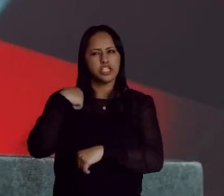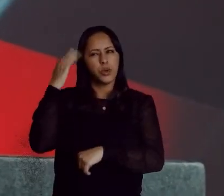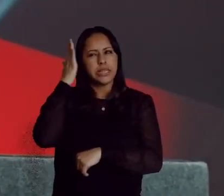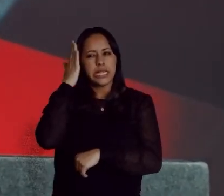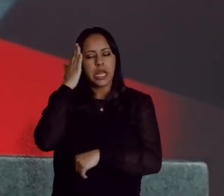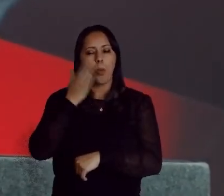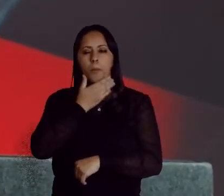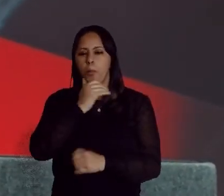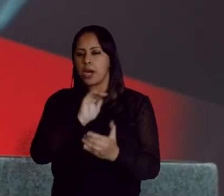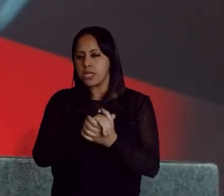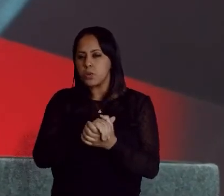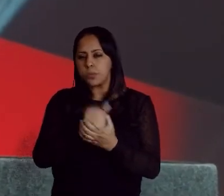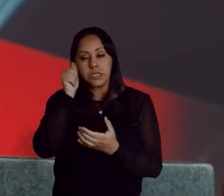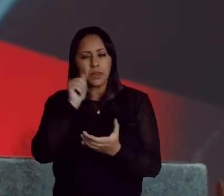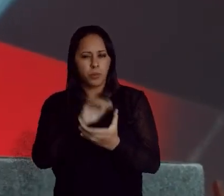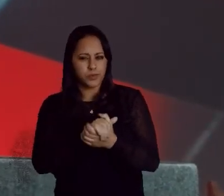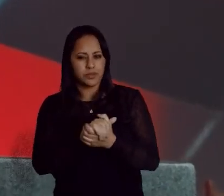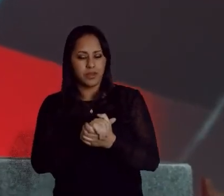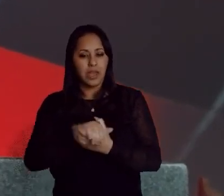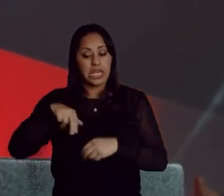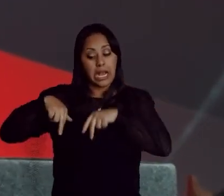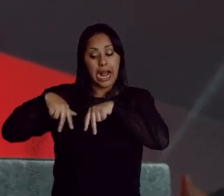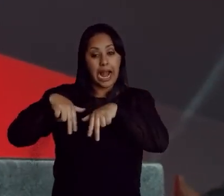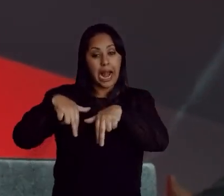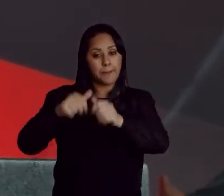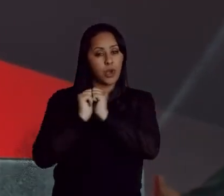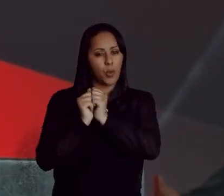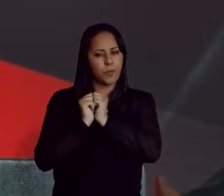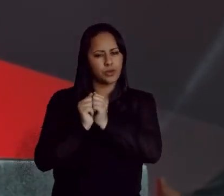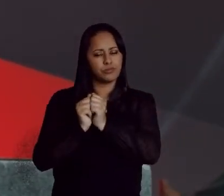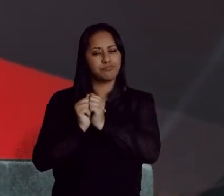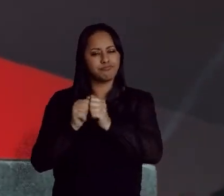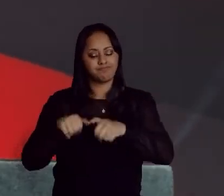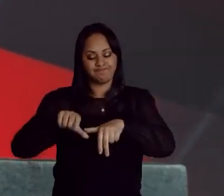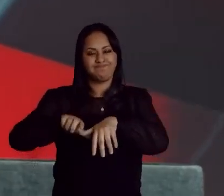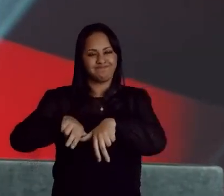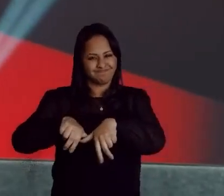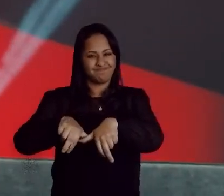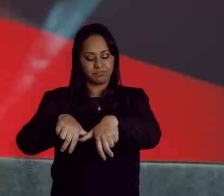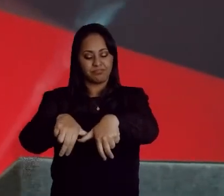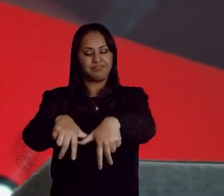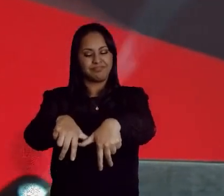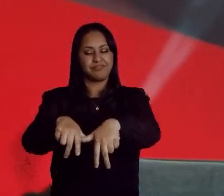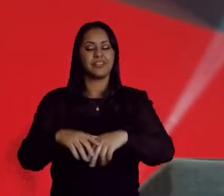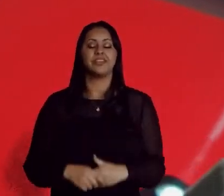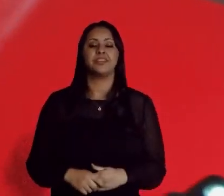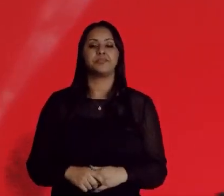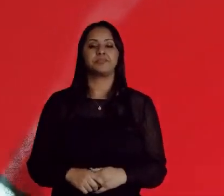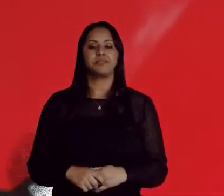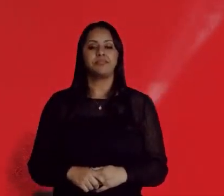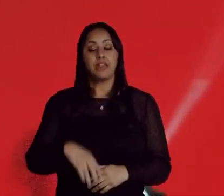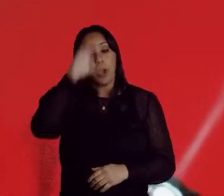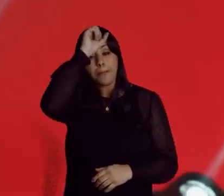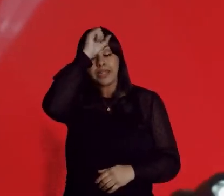semelhante, que caminha comigo, que é meu companheiro ou companheira. E deixa eu aprender que são essas diferenças